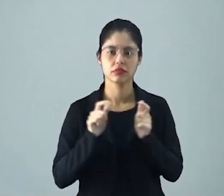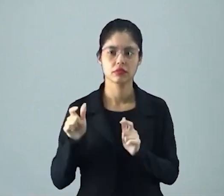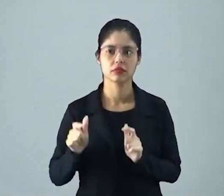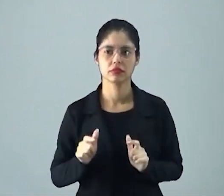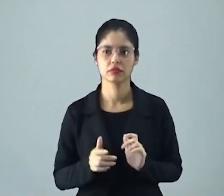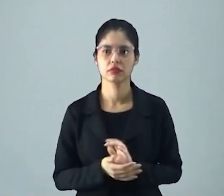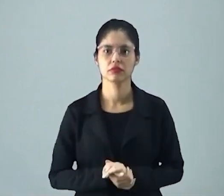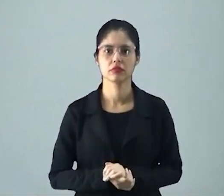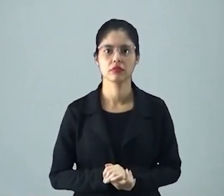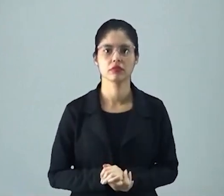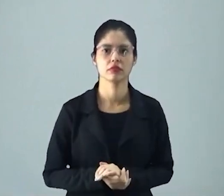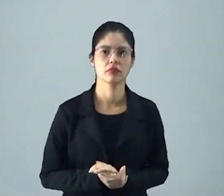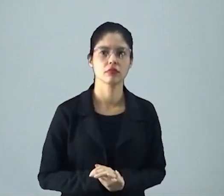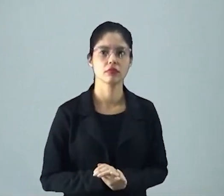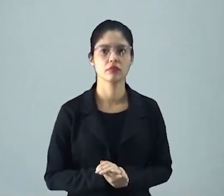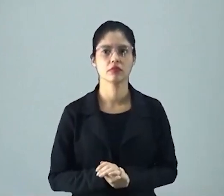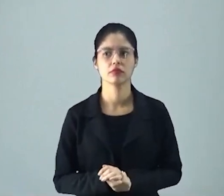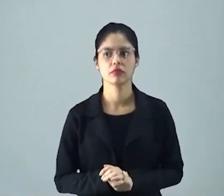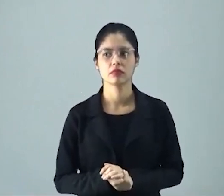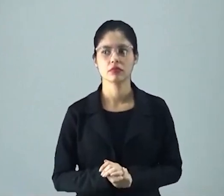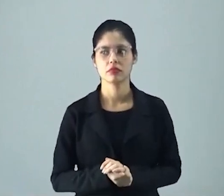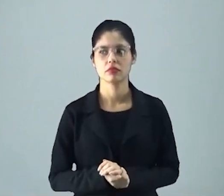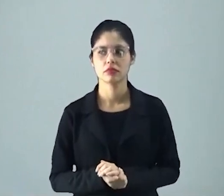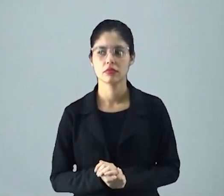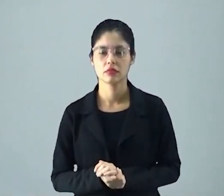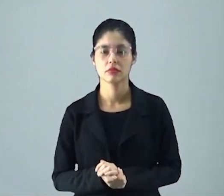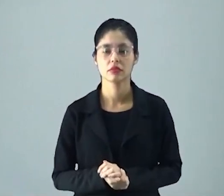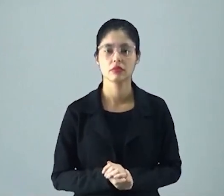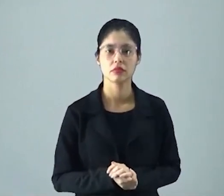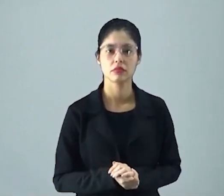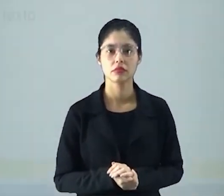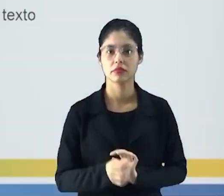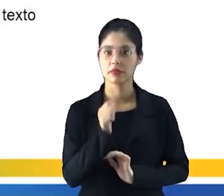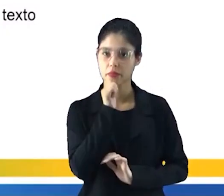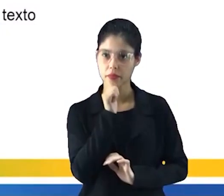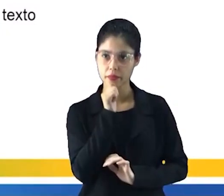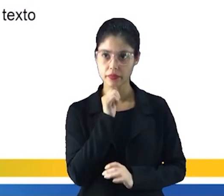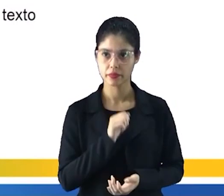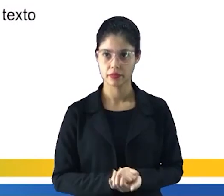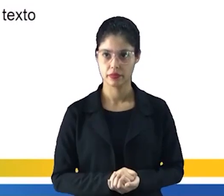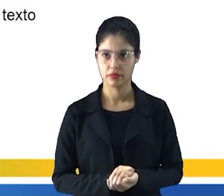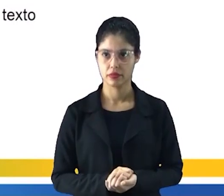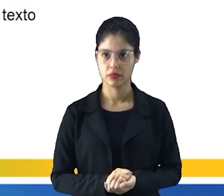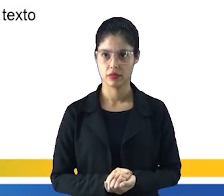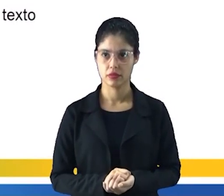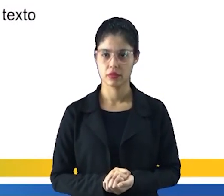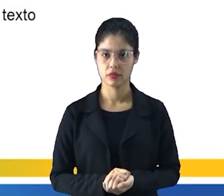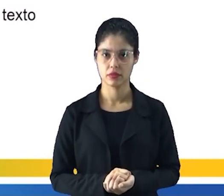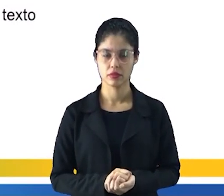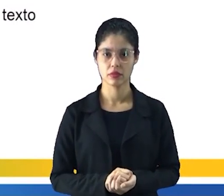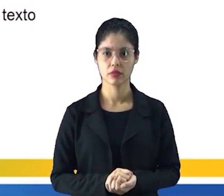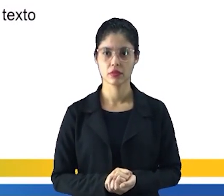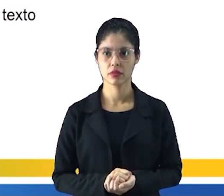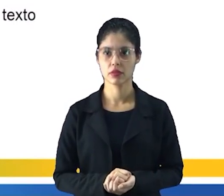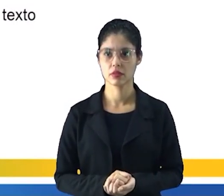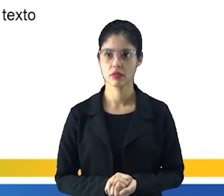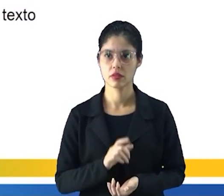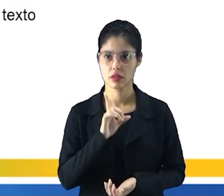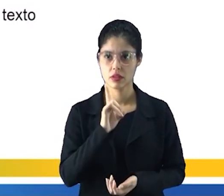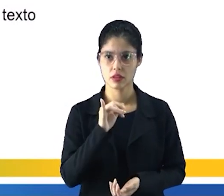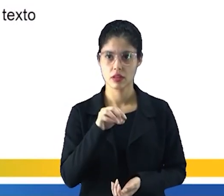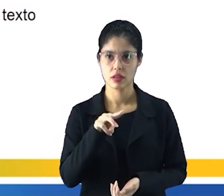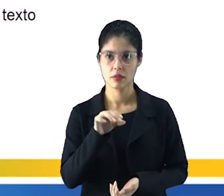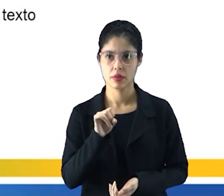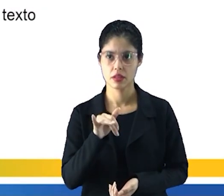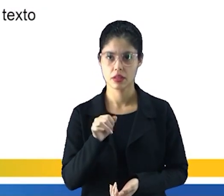diversos lugares, certo? Então vamos lá. E além disso, nós temos a variação também diamésica, que